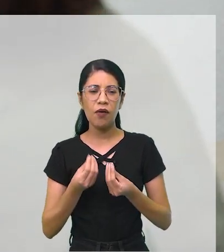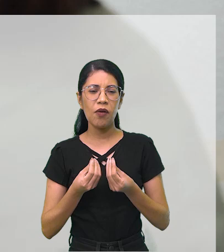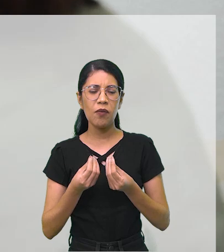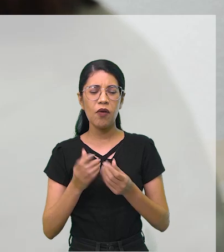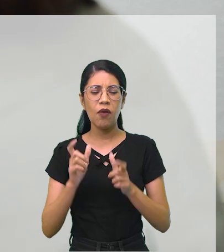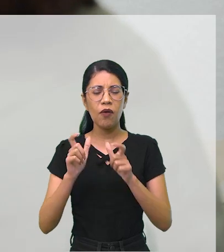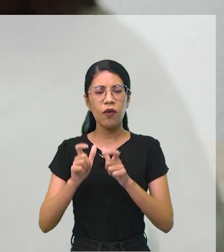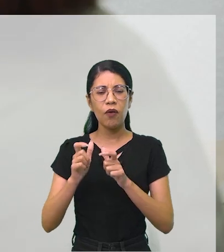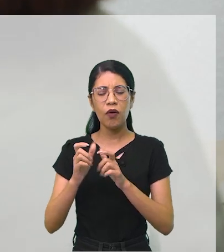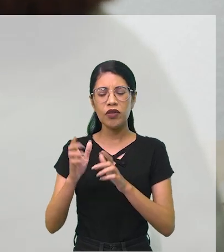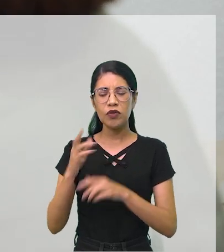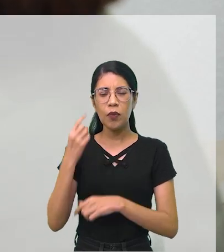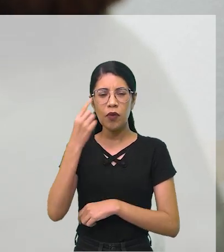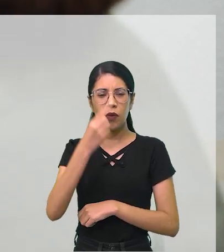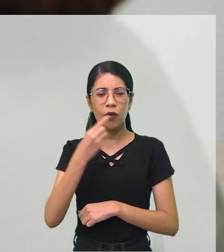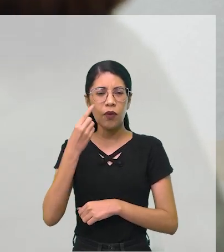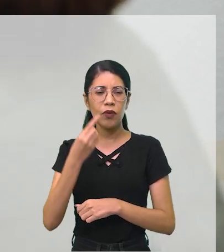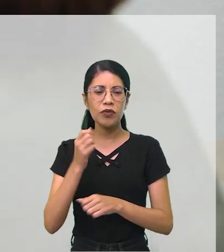minha face?